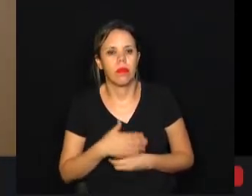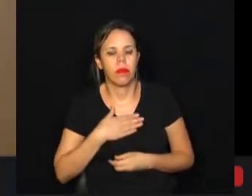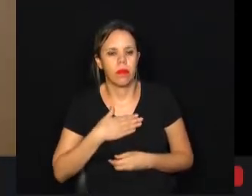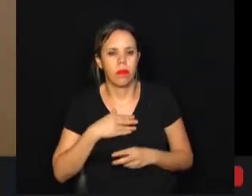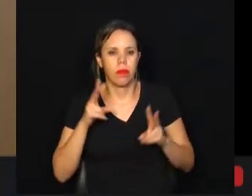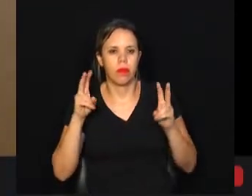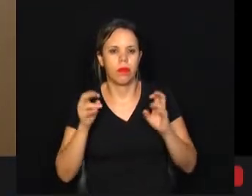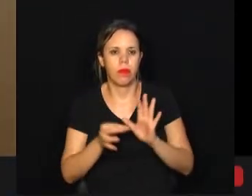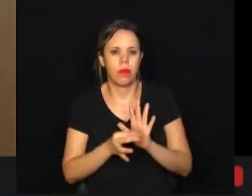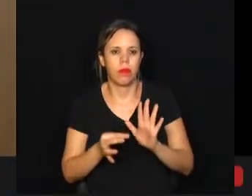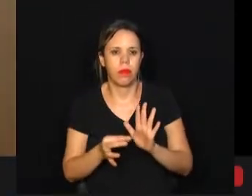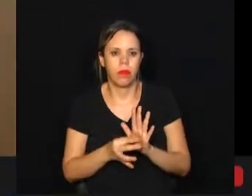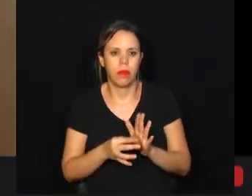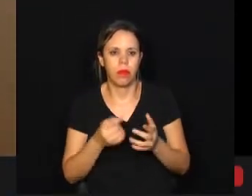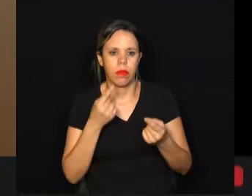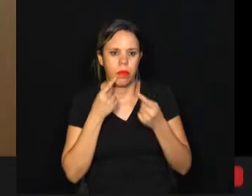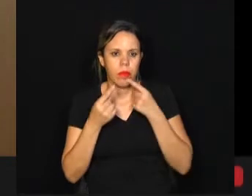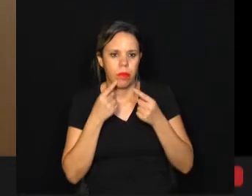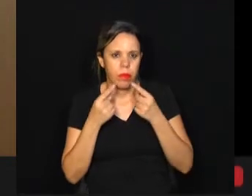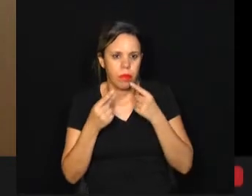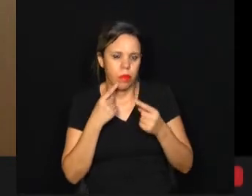né, de abordagem,